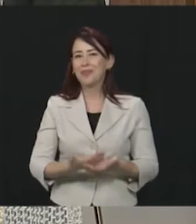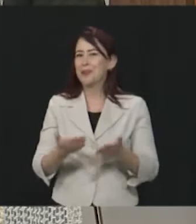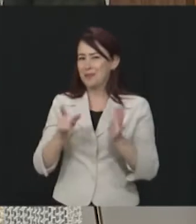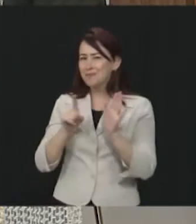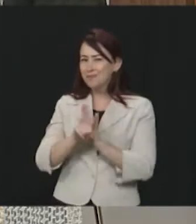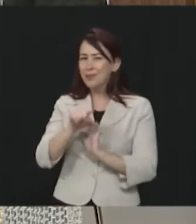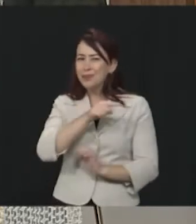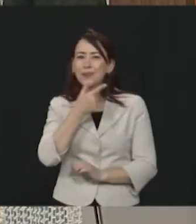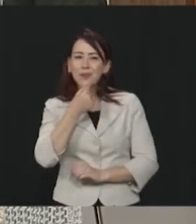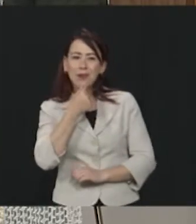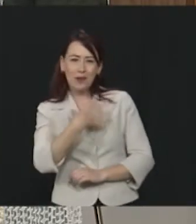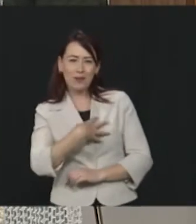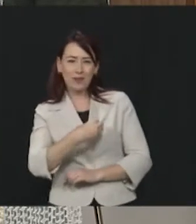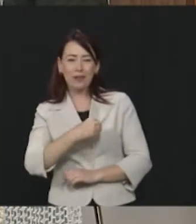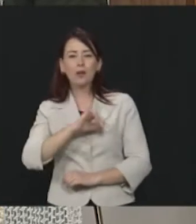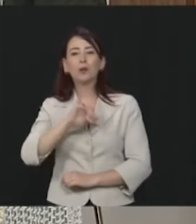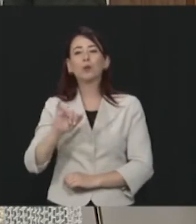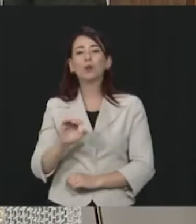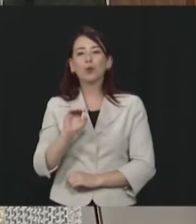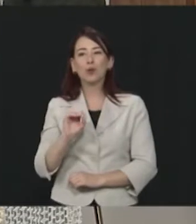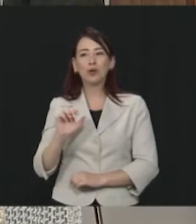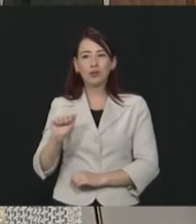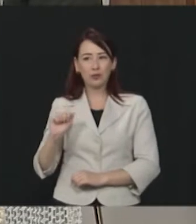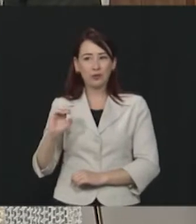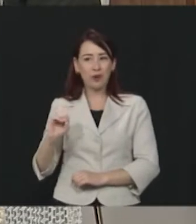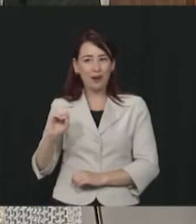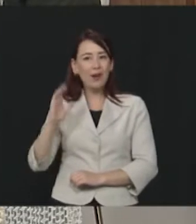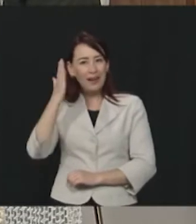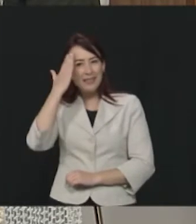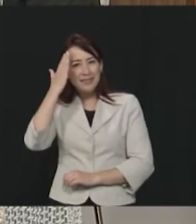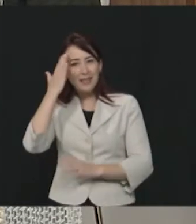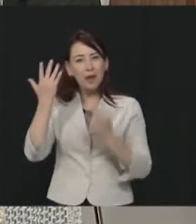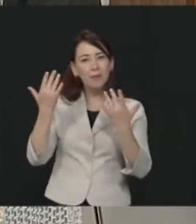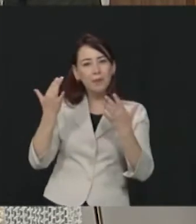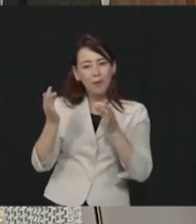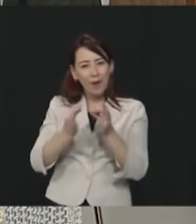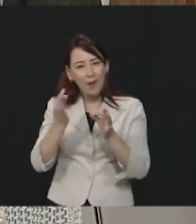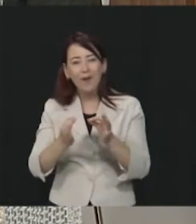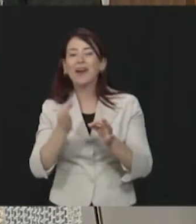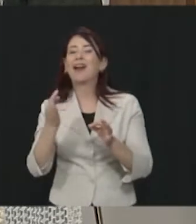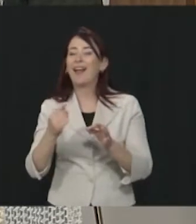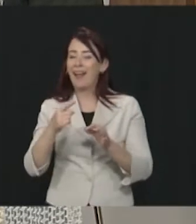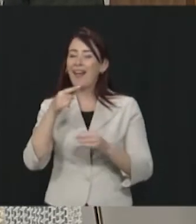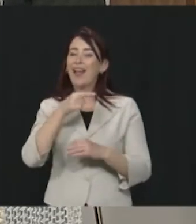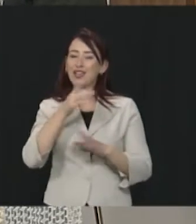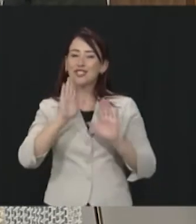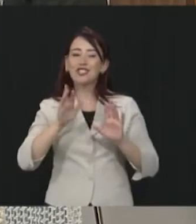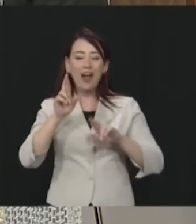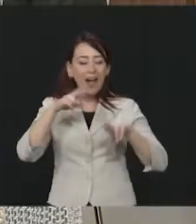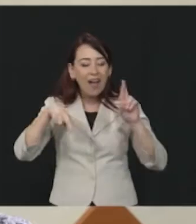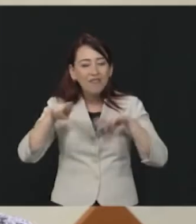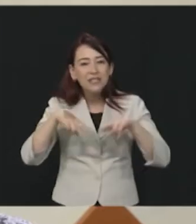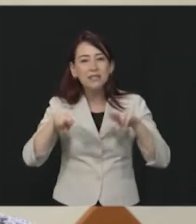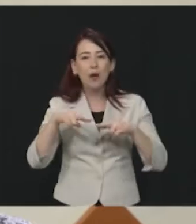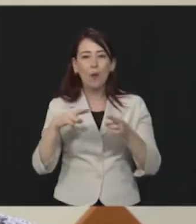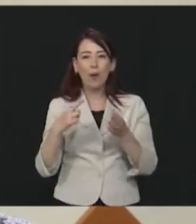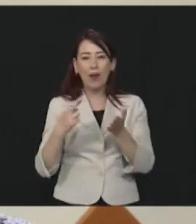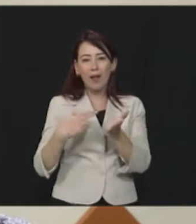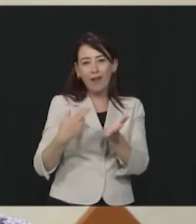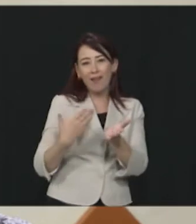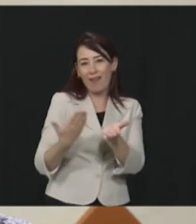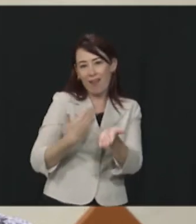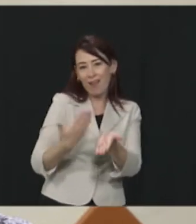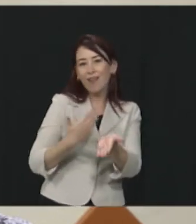algum trabalho manual? Ele foi revisor, ele sabe muita coisa, sabe? Por cuidar da revisão do livro, né, e